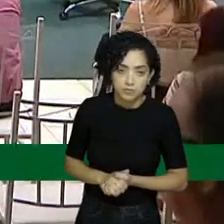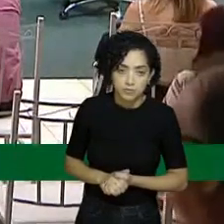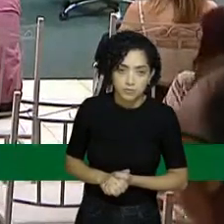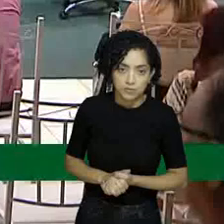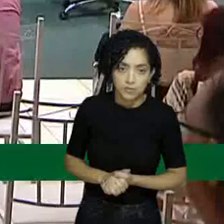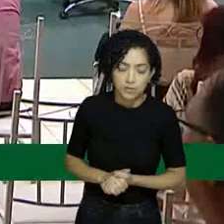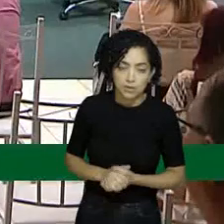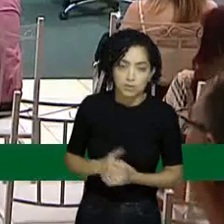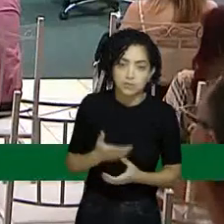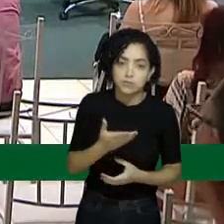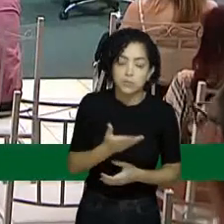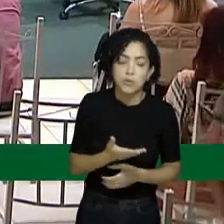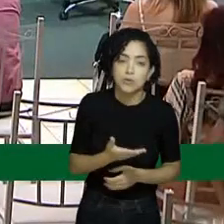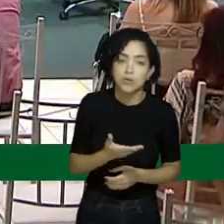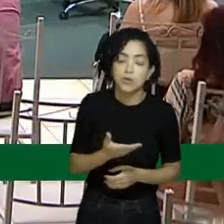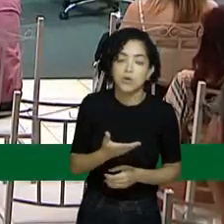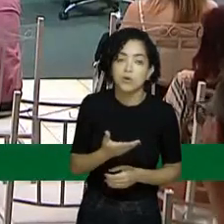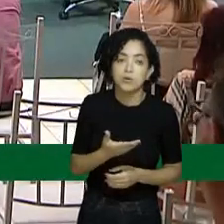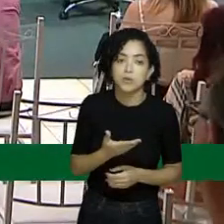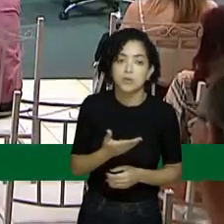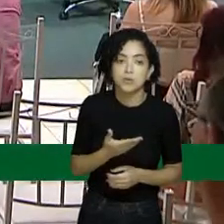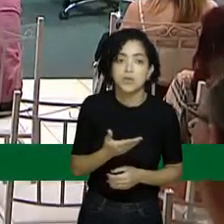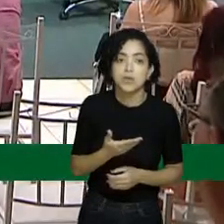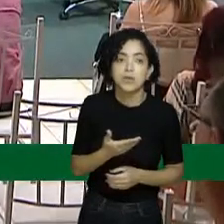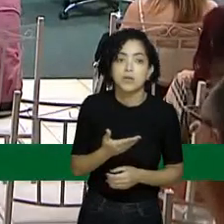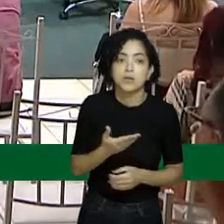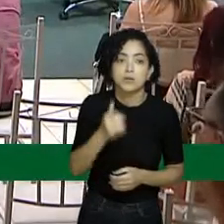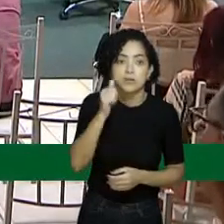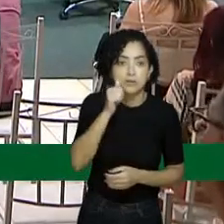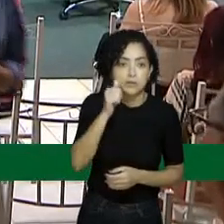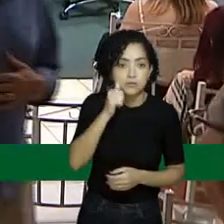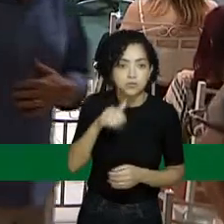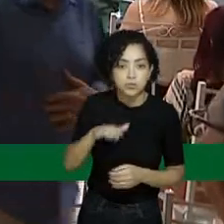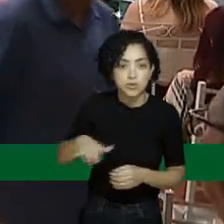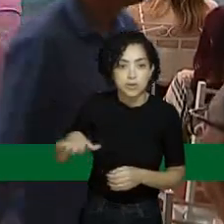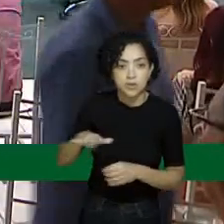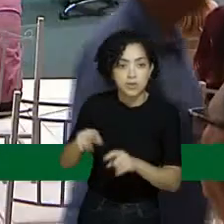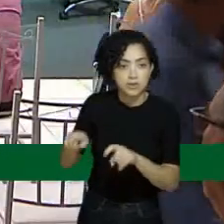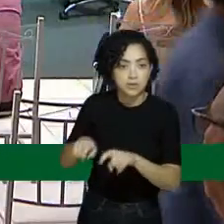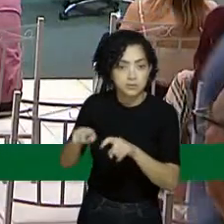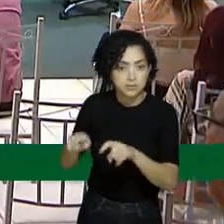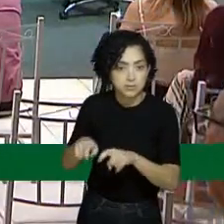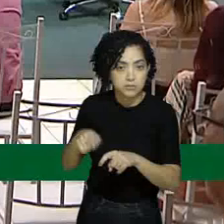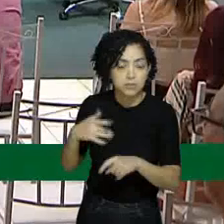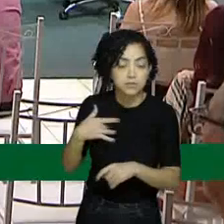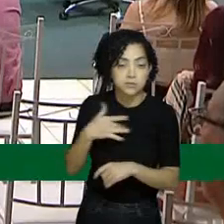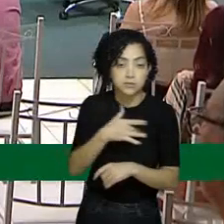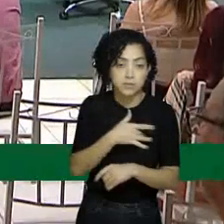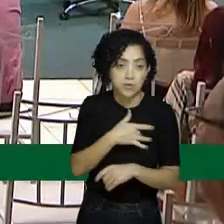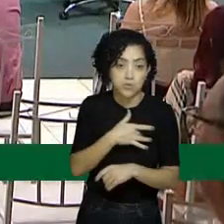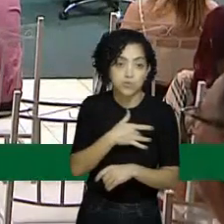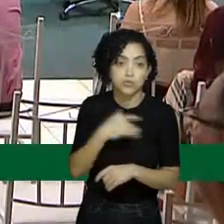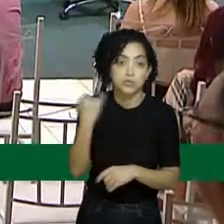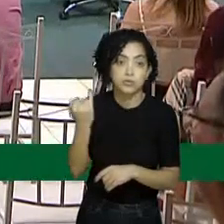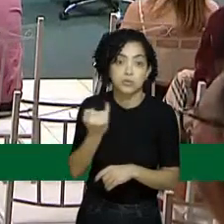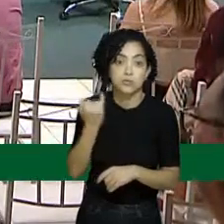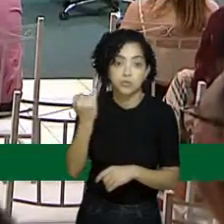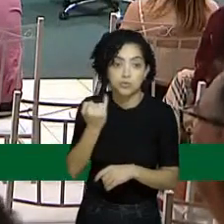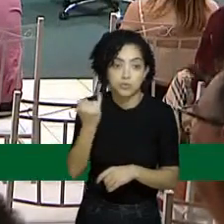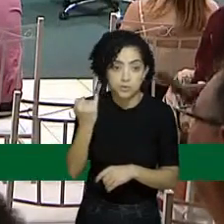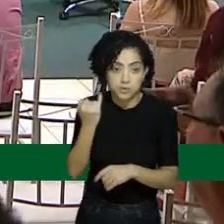Vamos ouvir agora o movimento das mulheres camponesas. Saúde é a importância dos